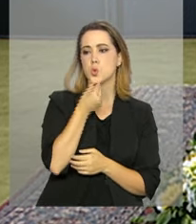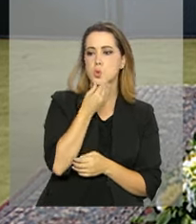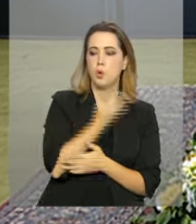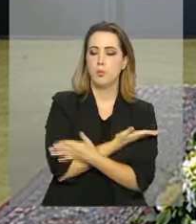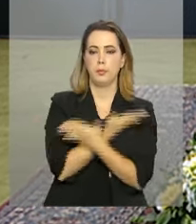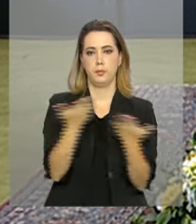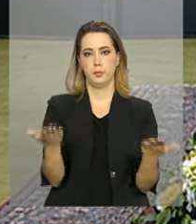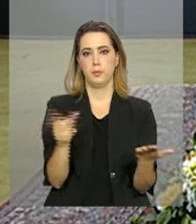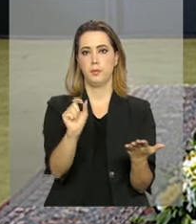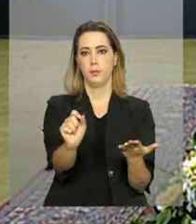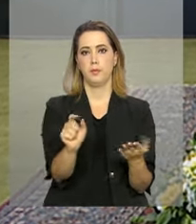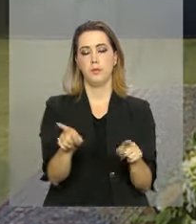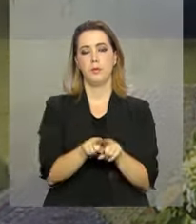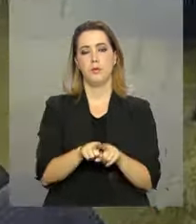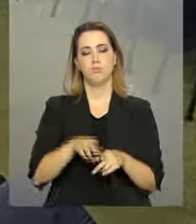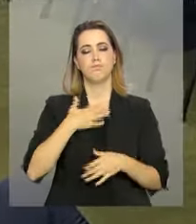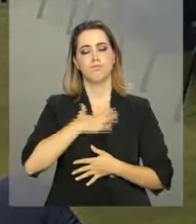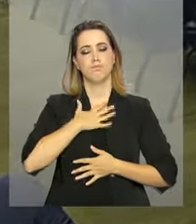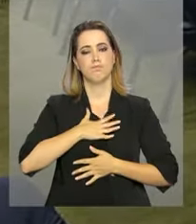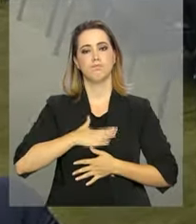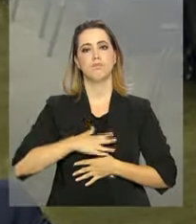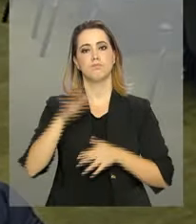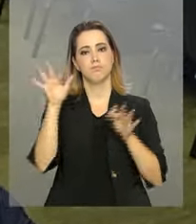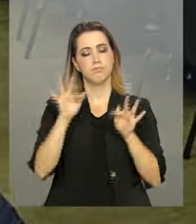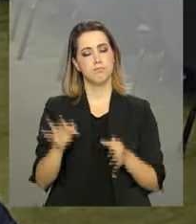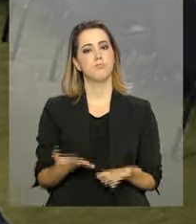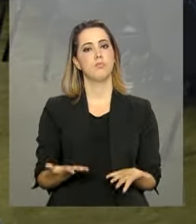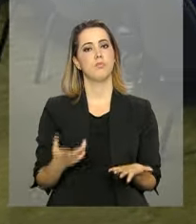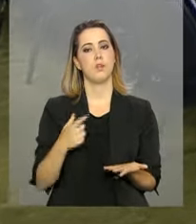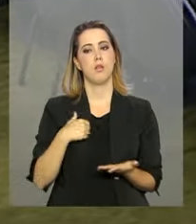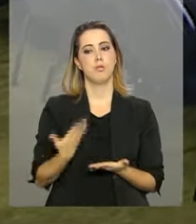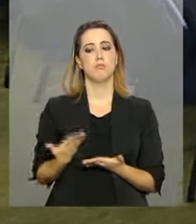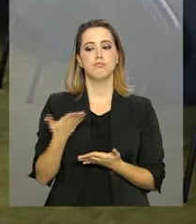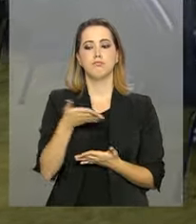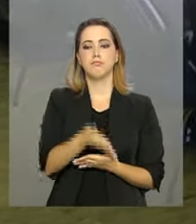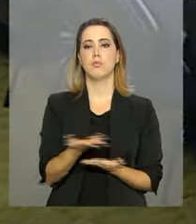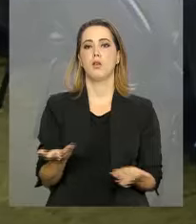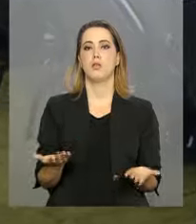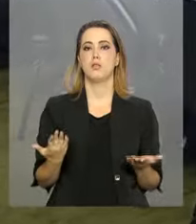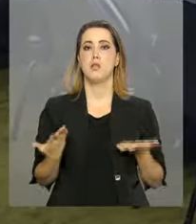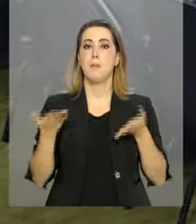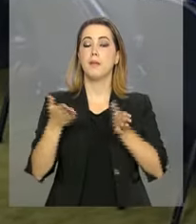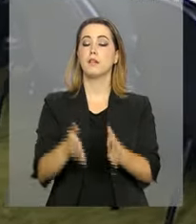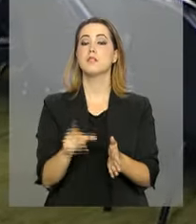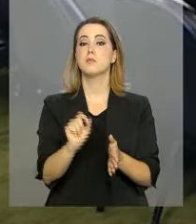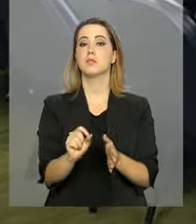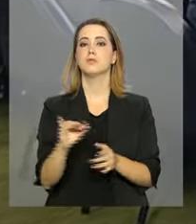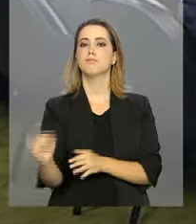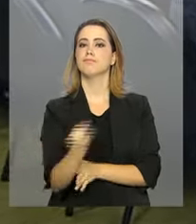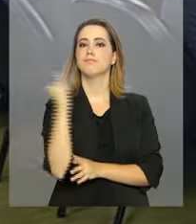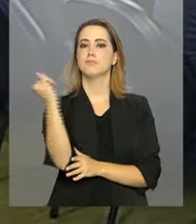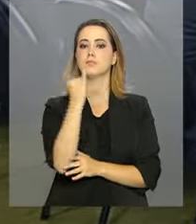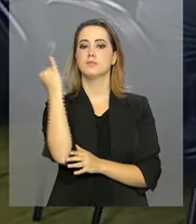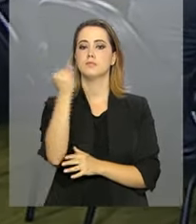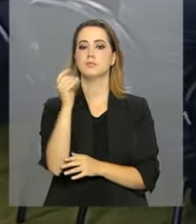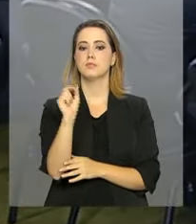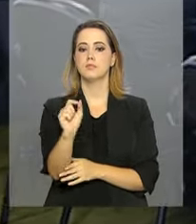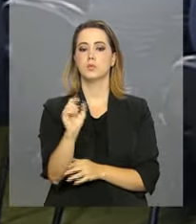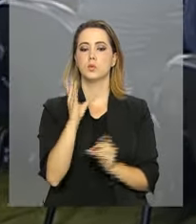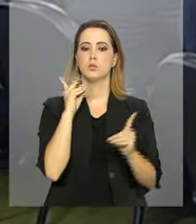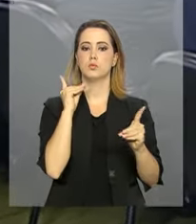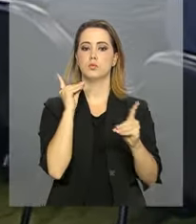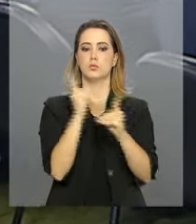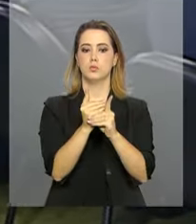eu tenho muito gosto muito prazer em participar deste importantíssimo